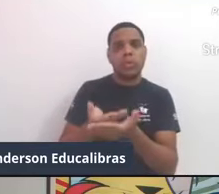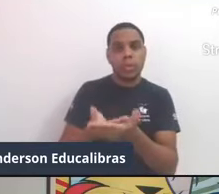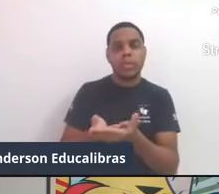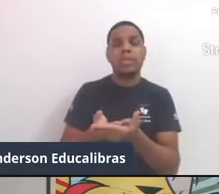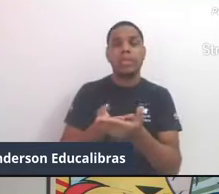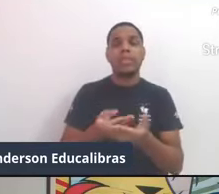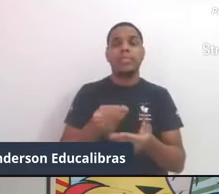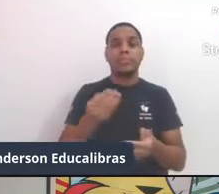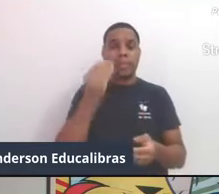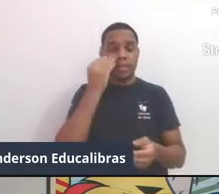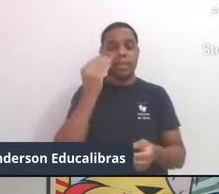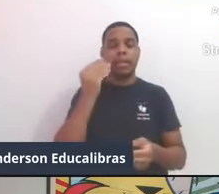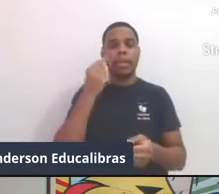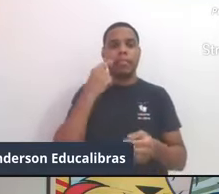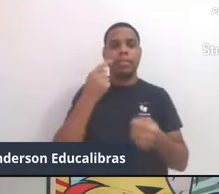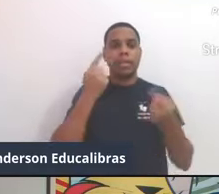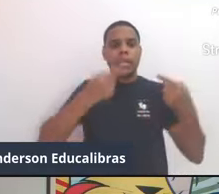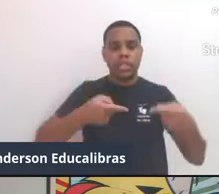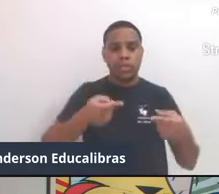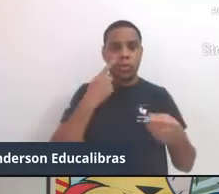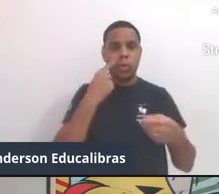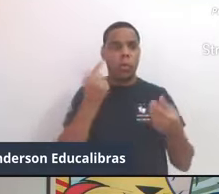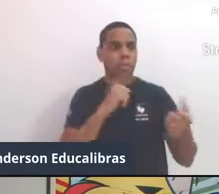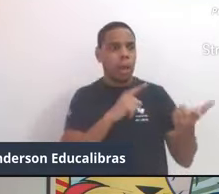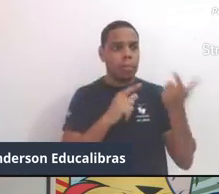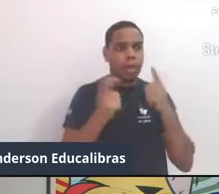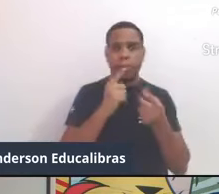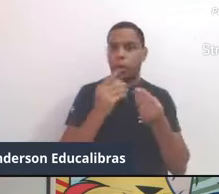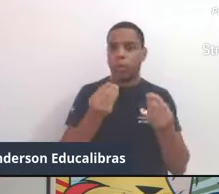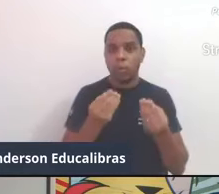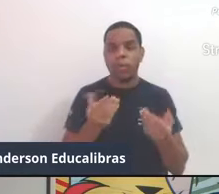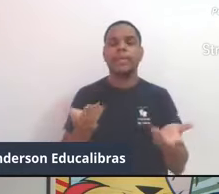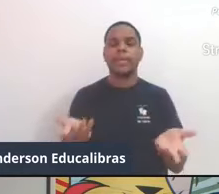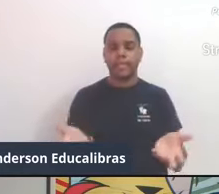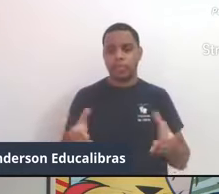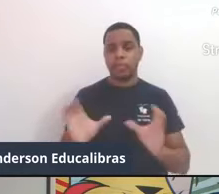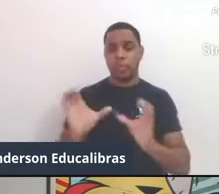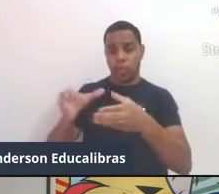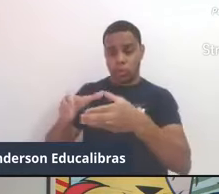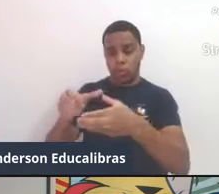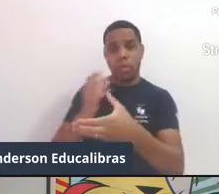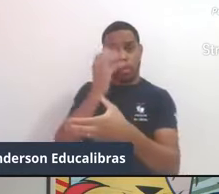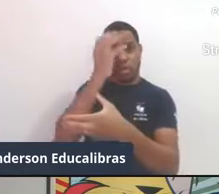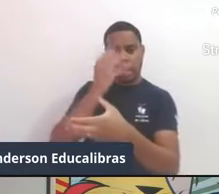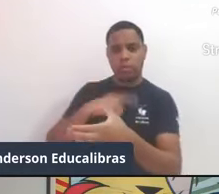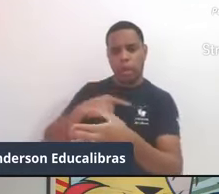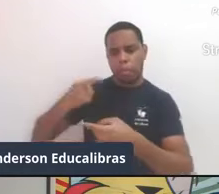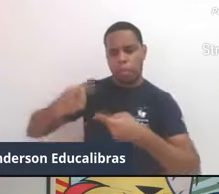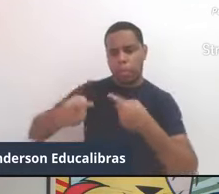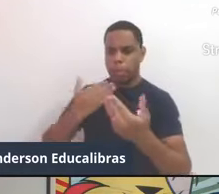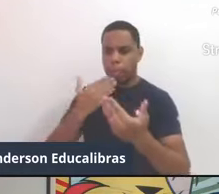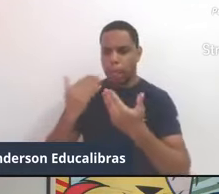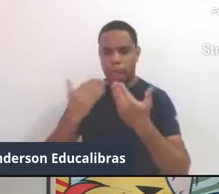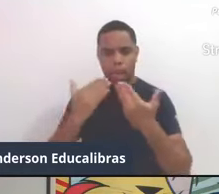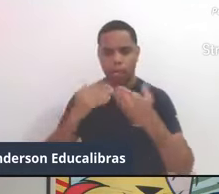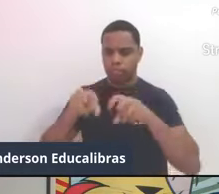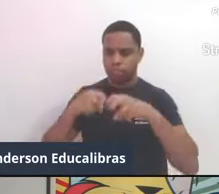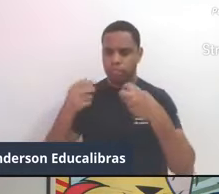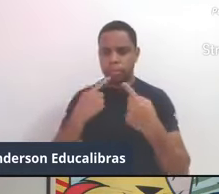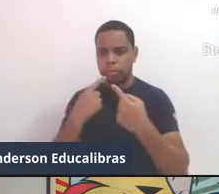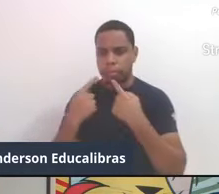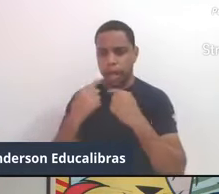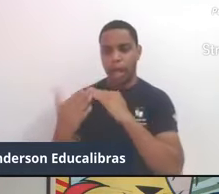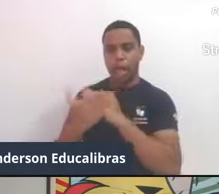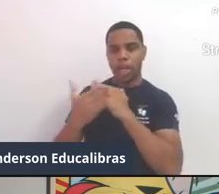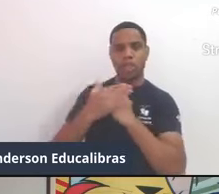aqui um pouco os desafios nessa questão. Então, é um grupo bastante sério que tem discutido e tem ajudado o Itaú a